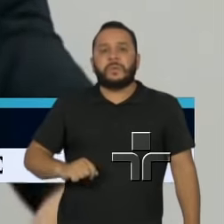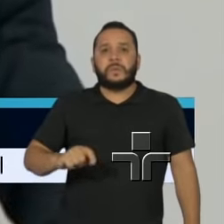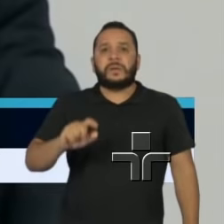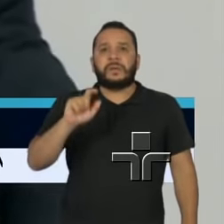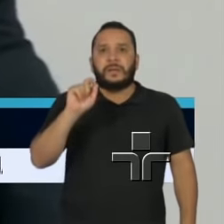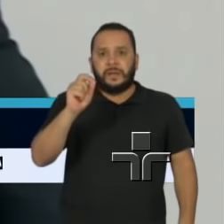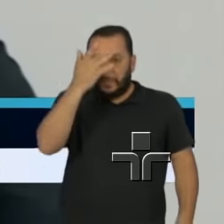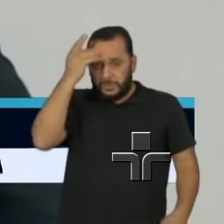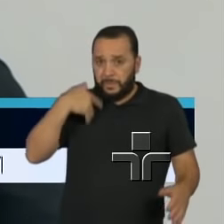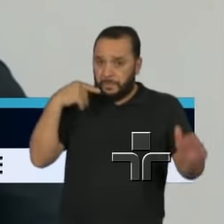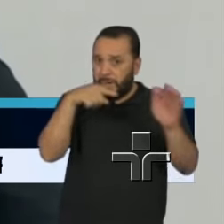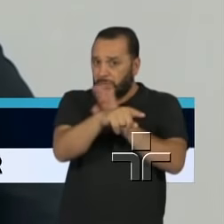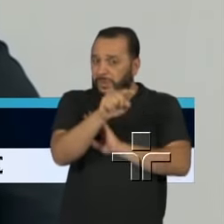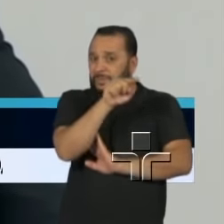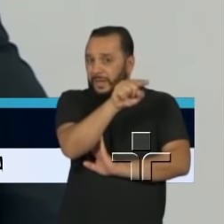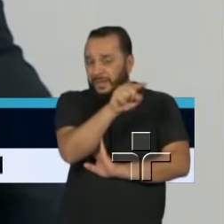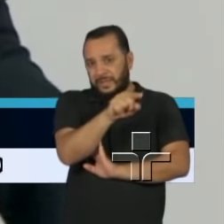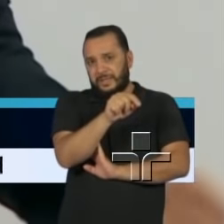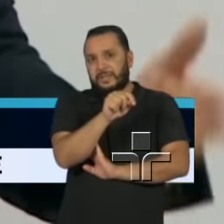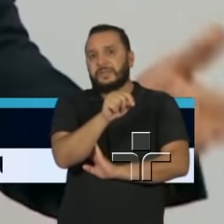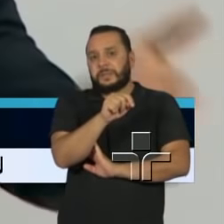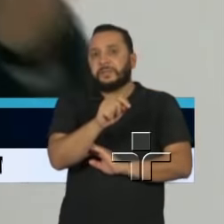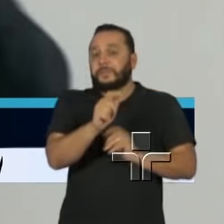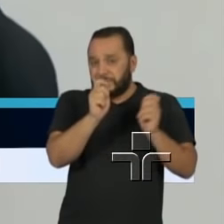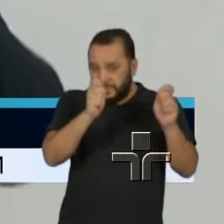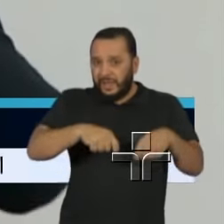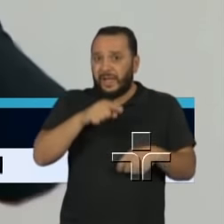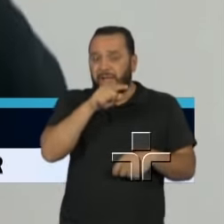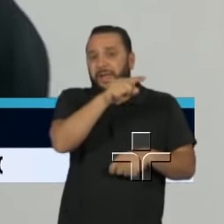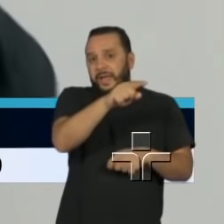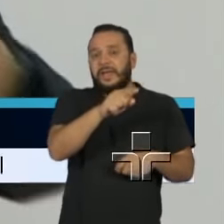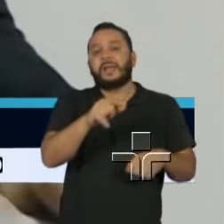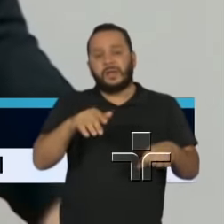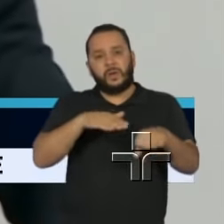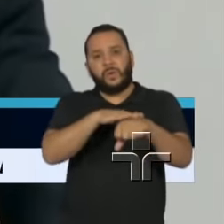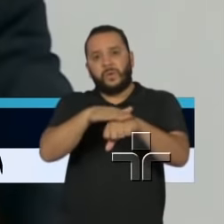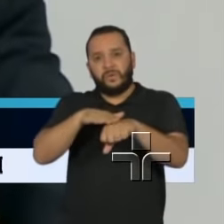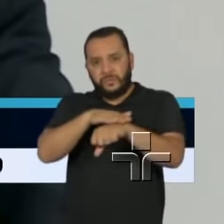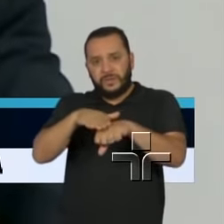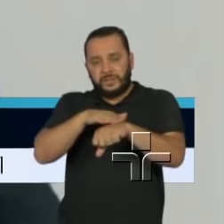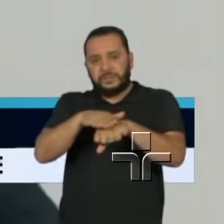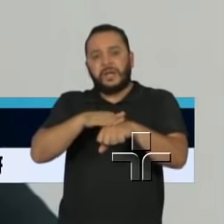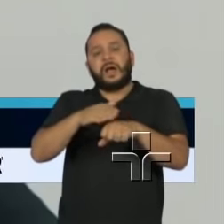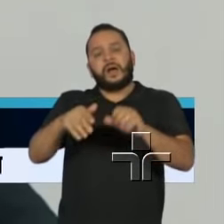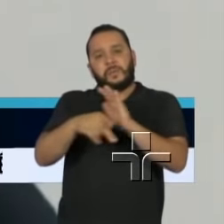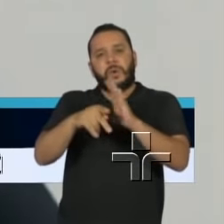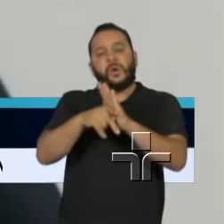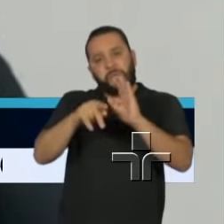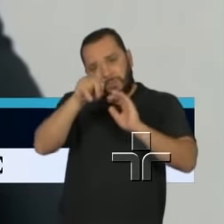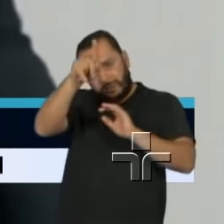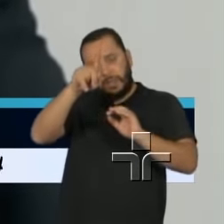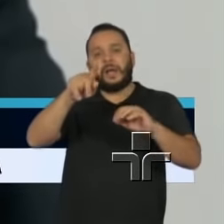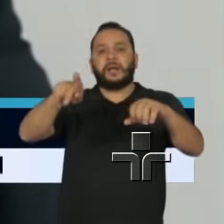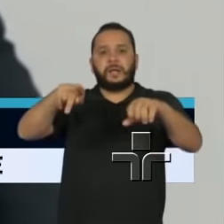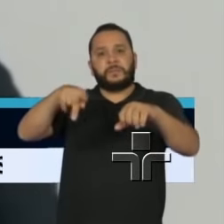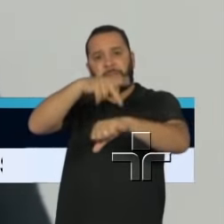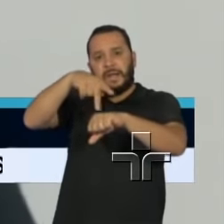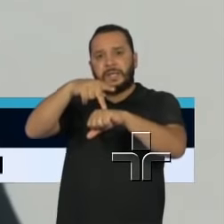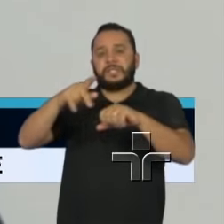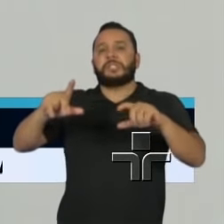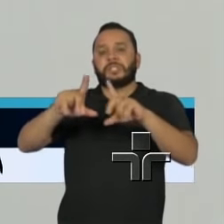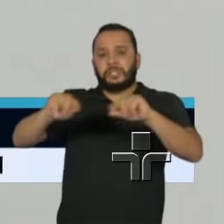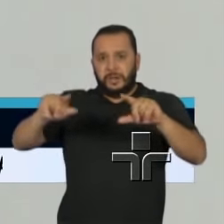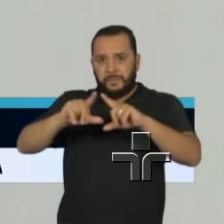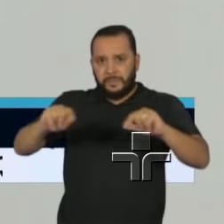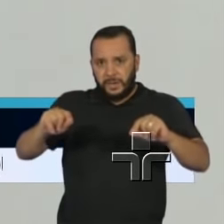uma pergunta para ele se ele está pronto para falar, no meu caso, com as autoridades japonesas. E se